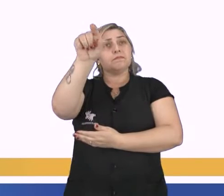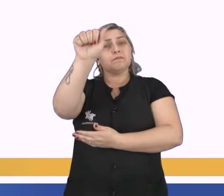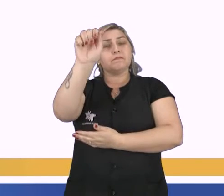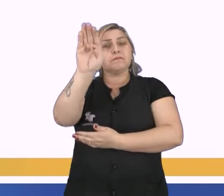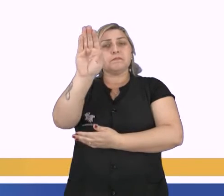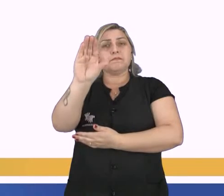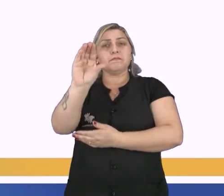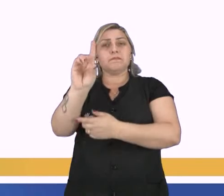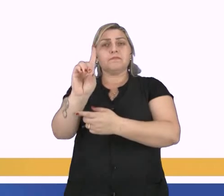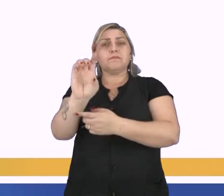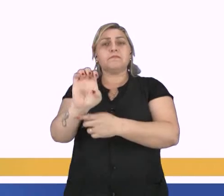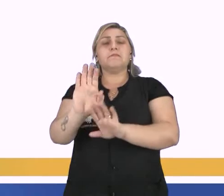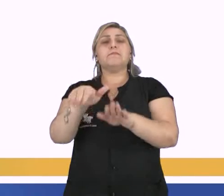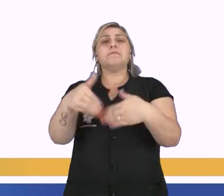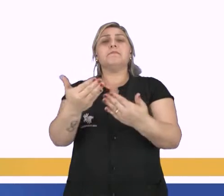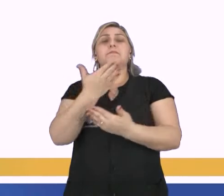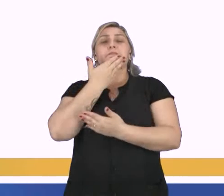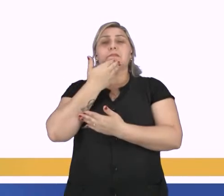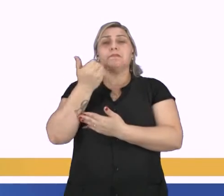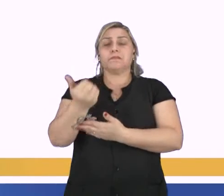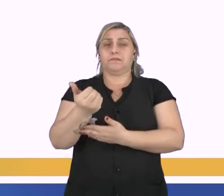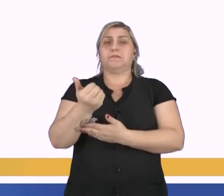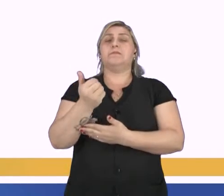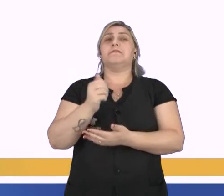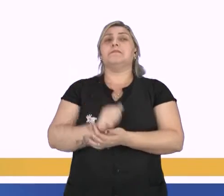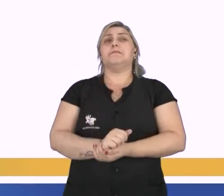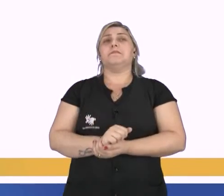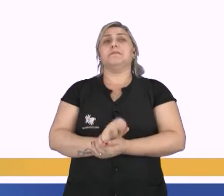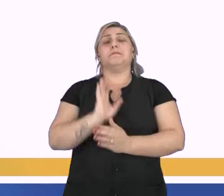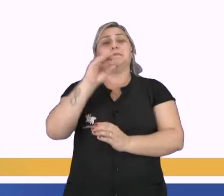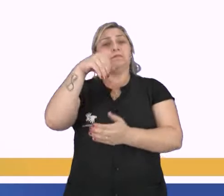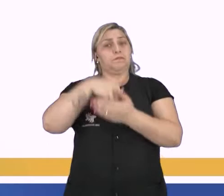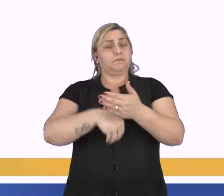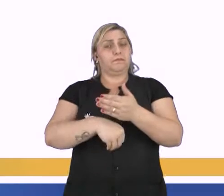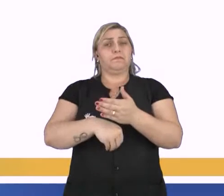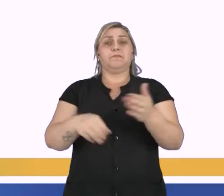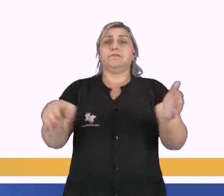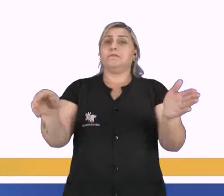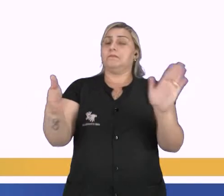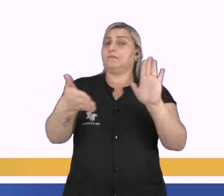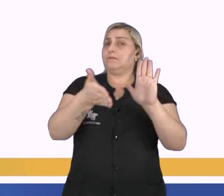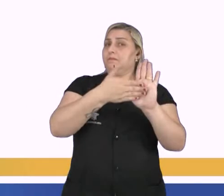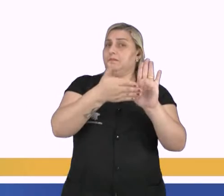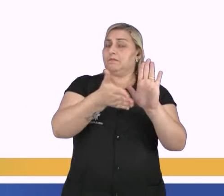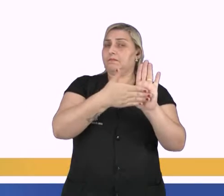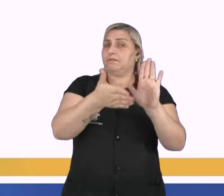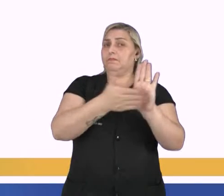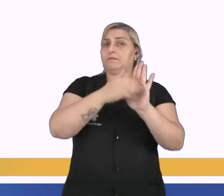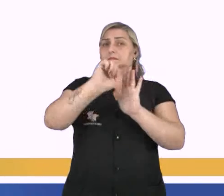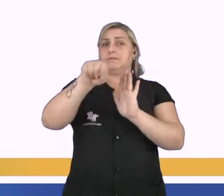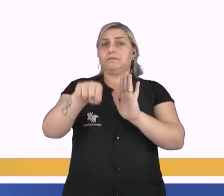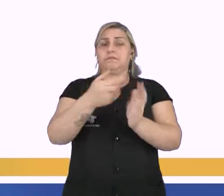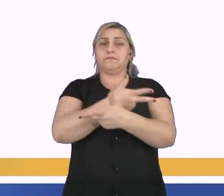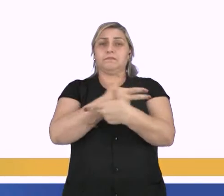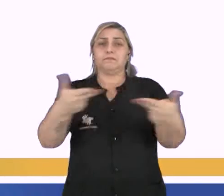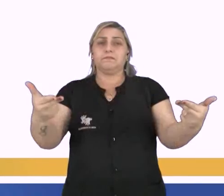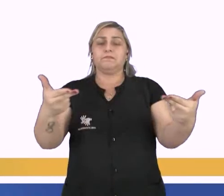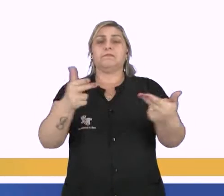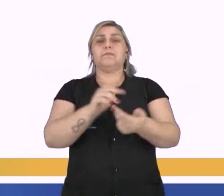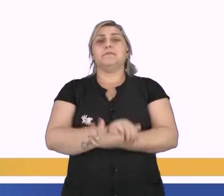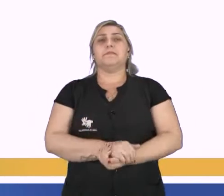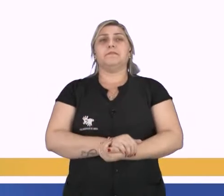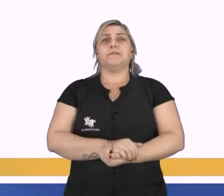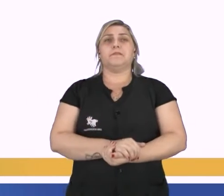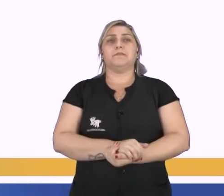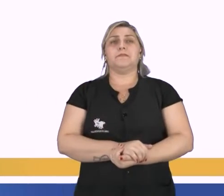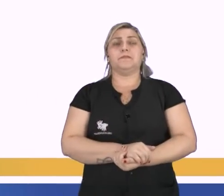aí, qual foi o que soou ali melhor dentro dessa proposta de sinal, de pontuação,